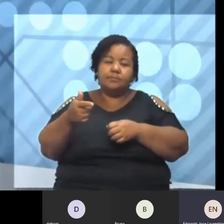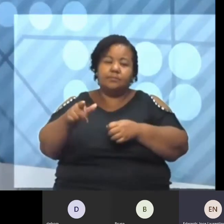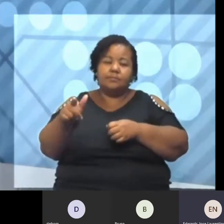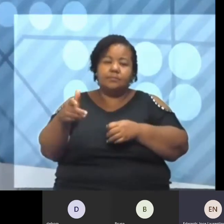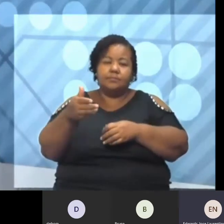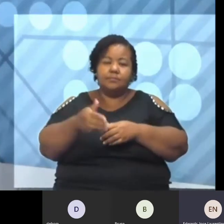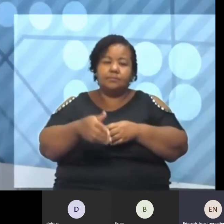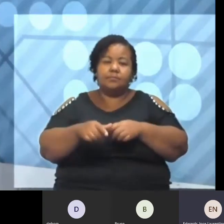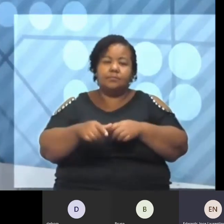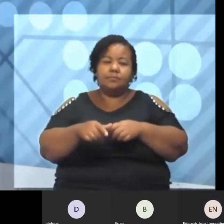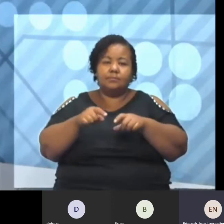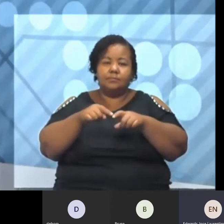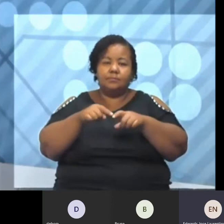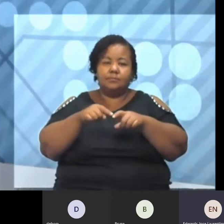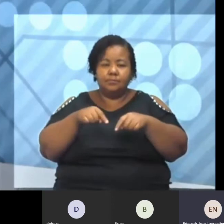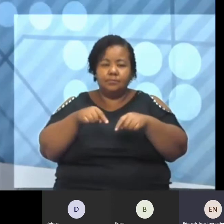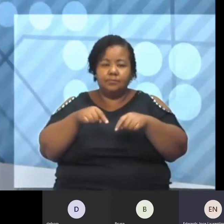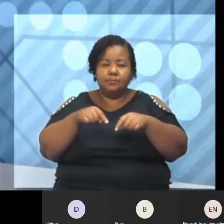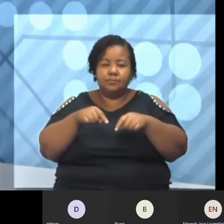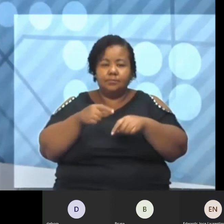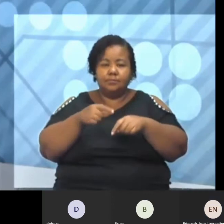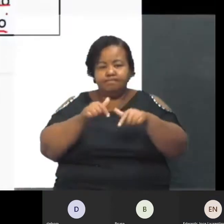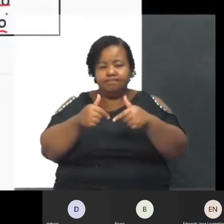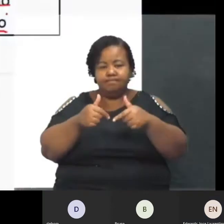a próxima lâmina. Bom trabalho!